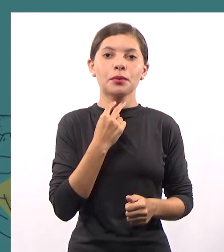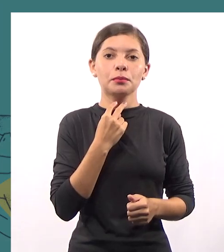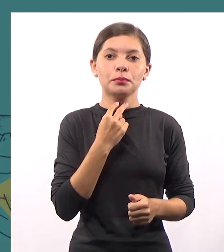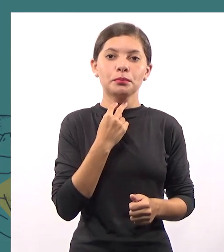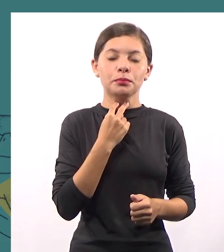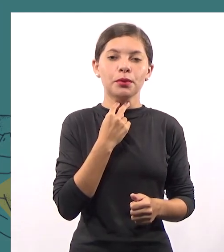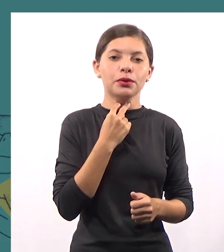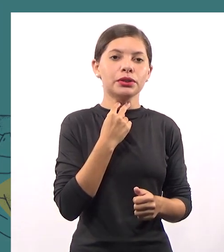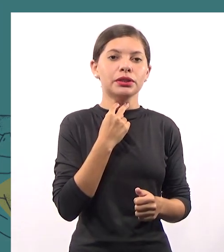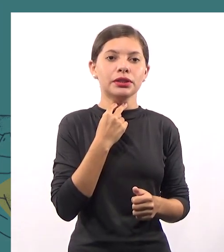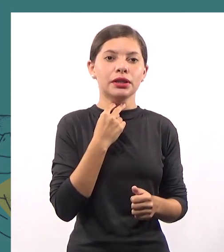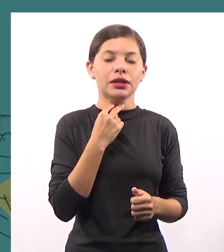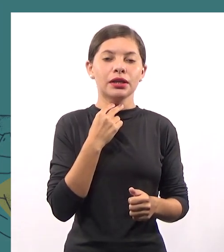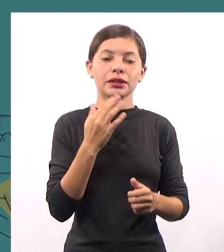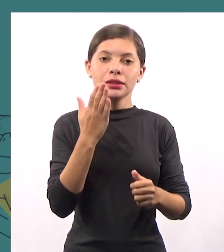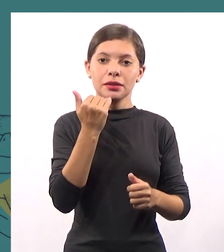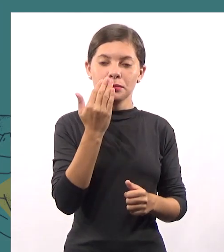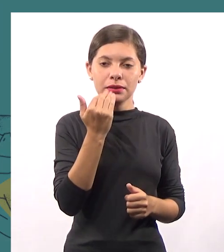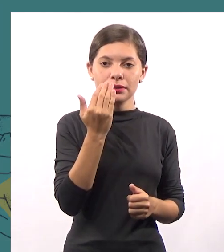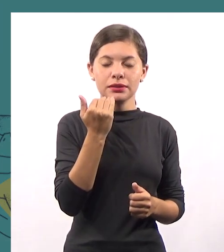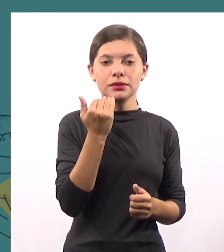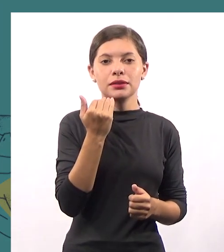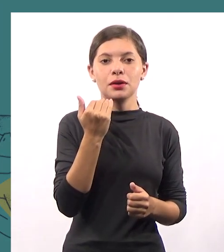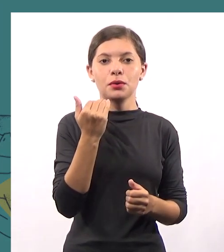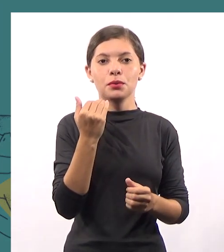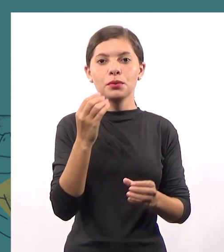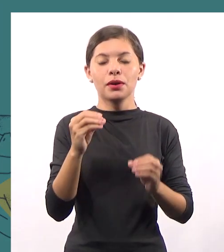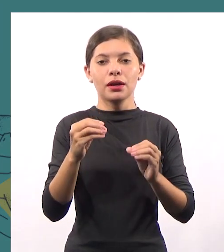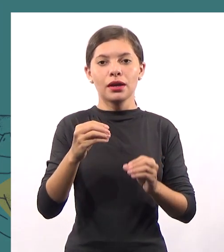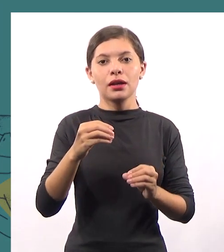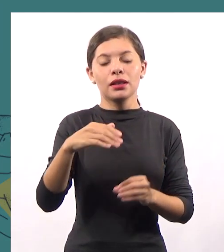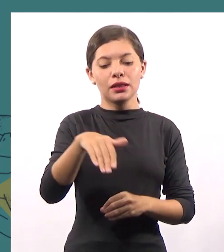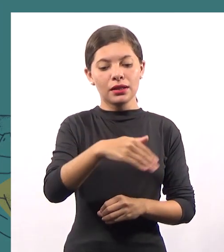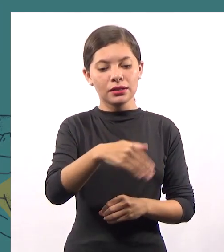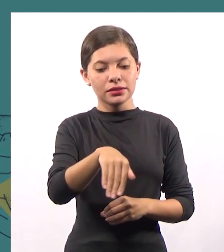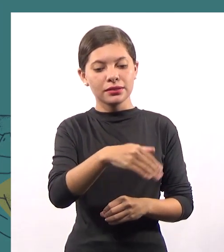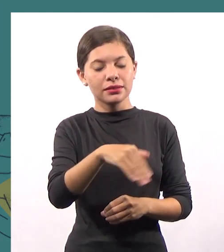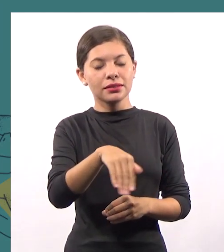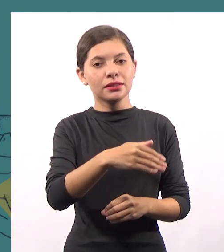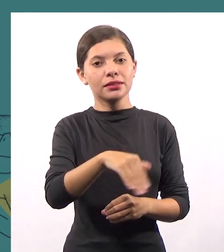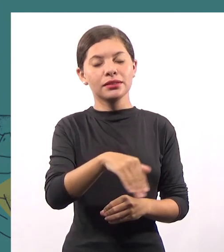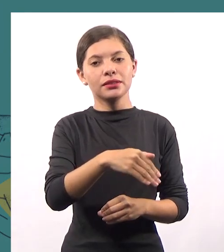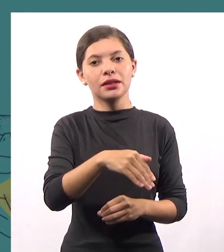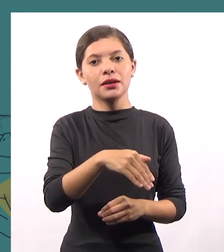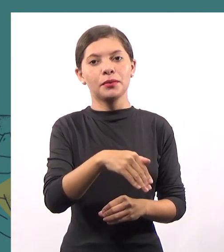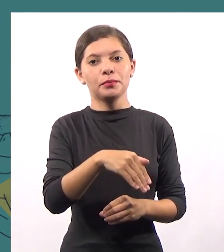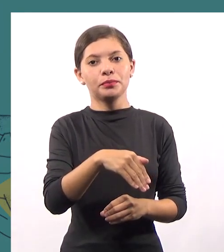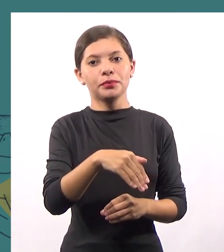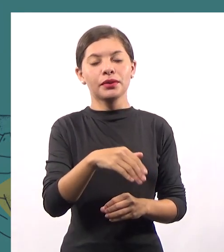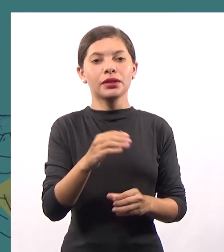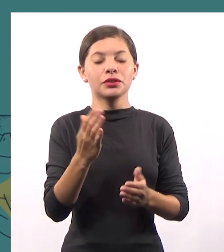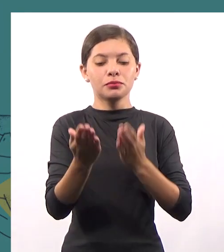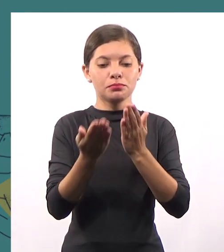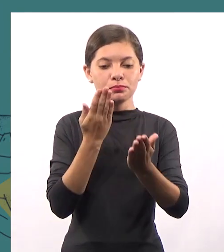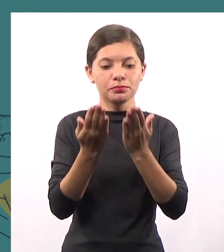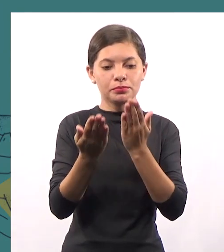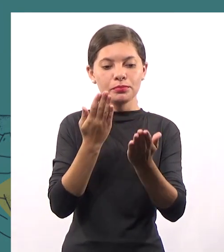ser investidos em programas de alimentação, não pode ser investido em assistência odontológica, nem em